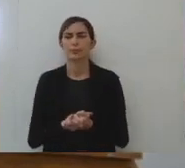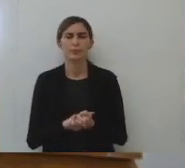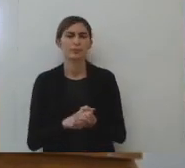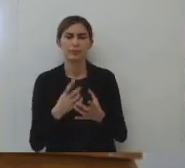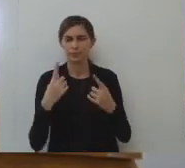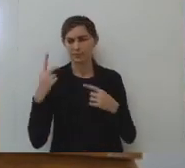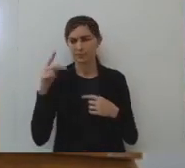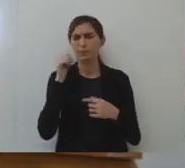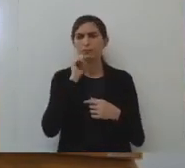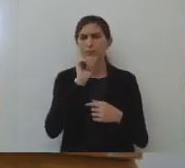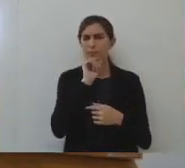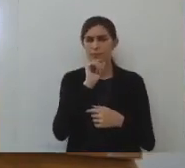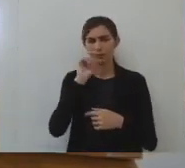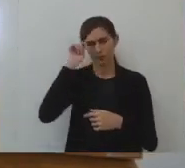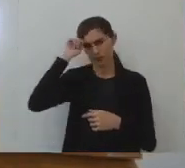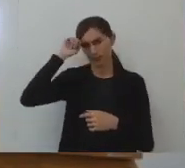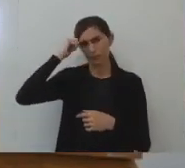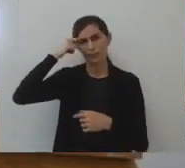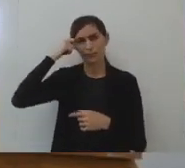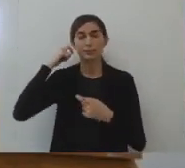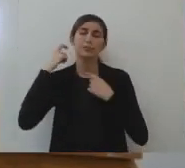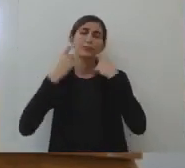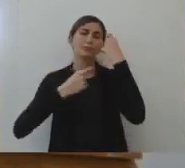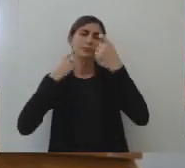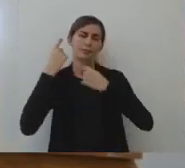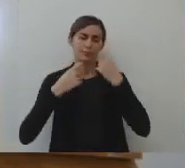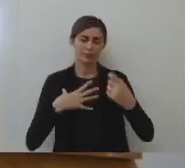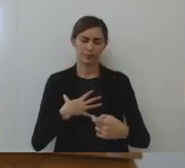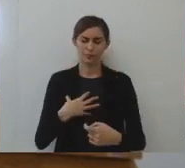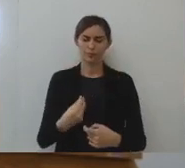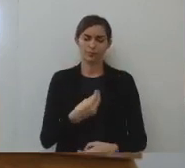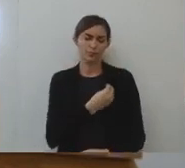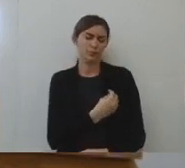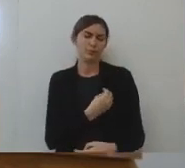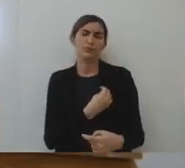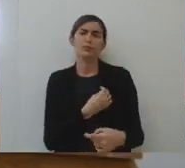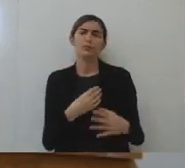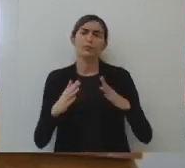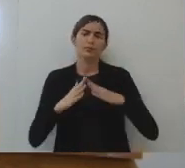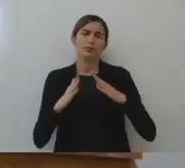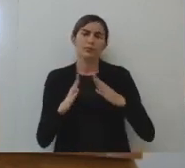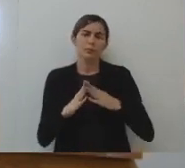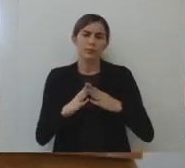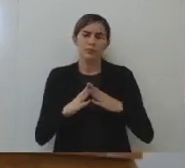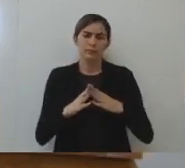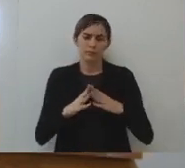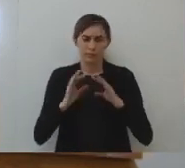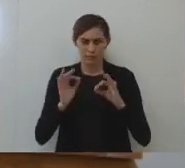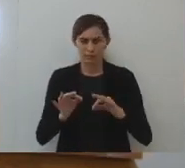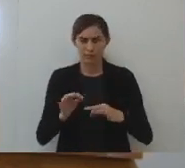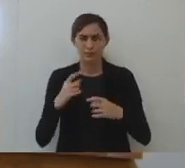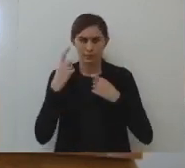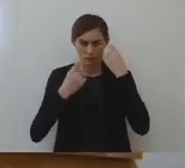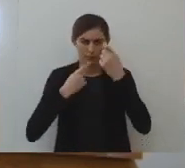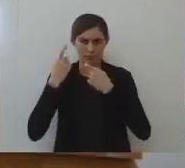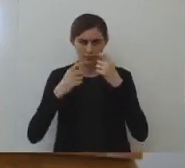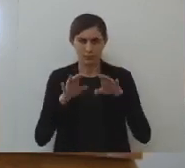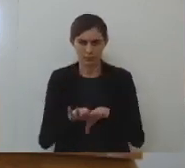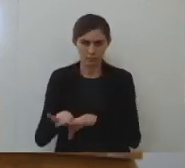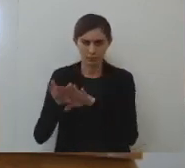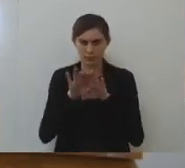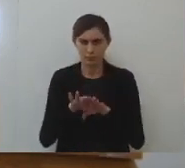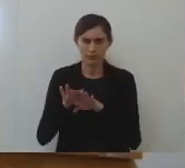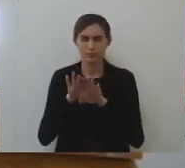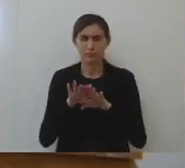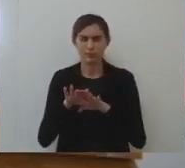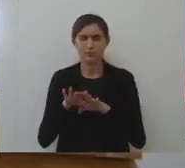para essa mãe negra, a preocupação de que o filho volte vivo para casa, certo? É uma preocupação comum,